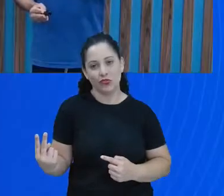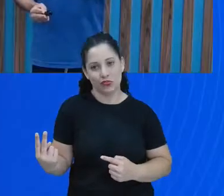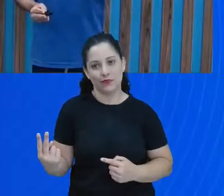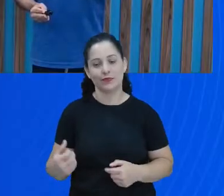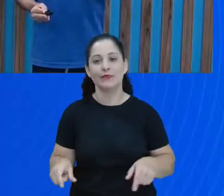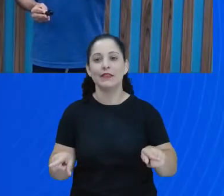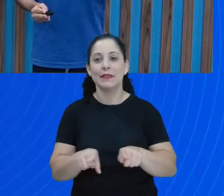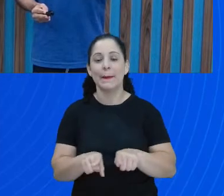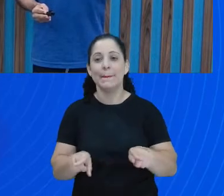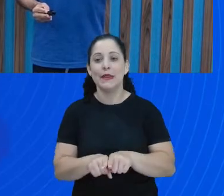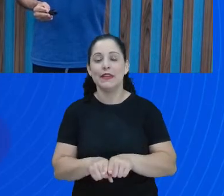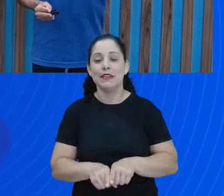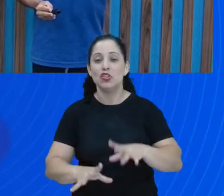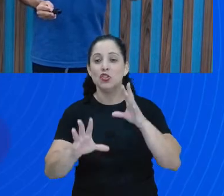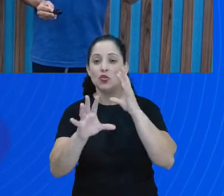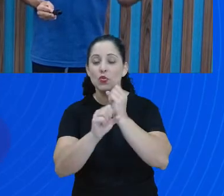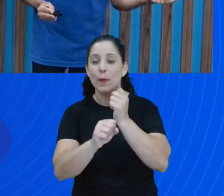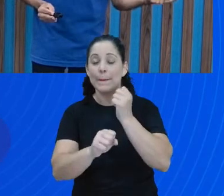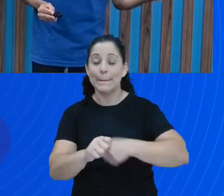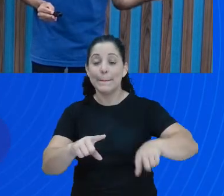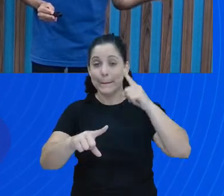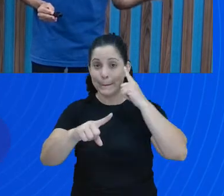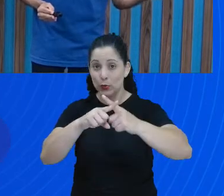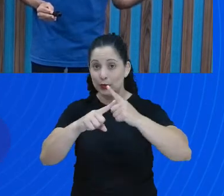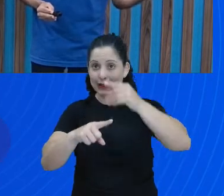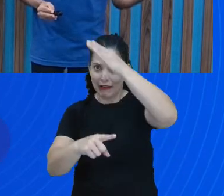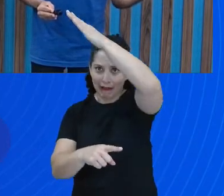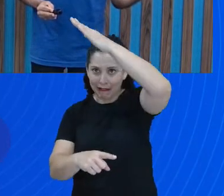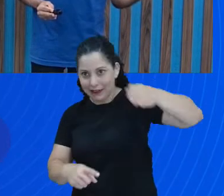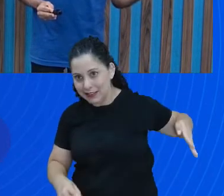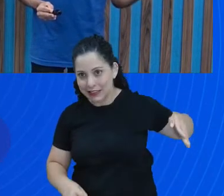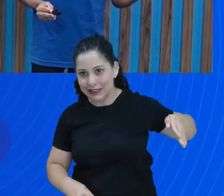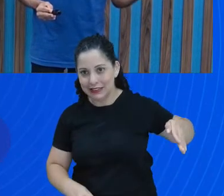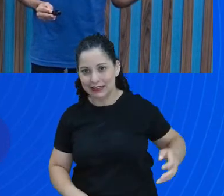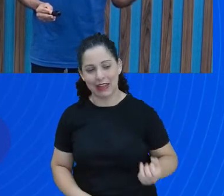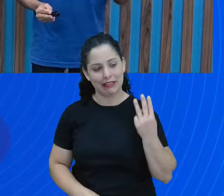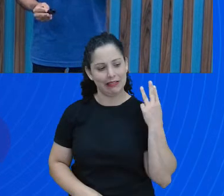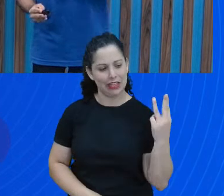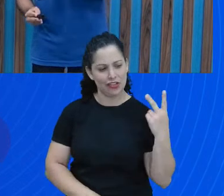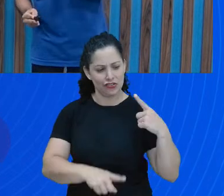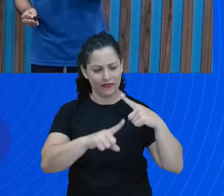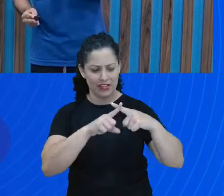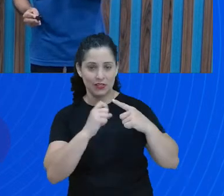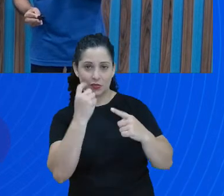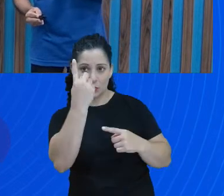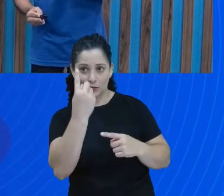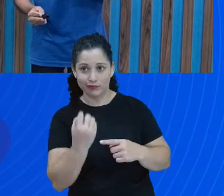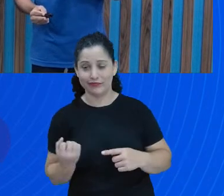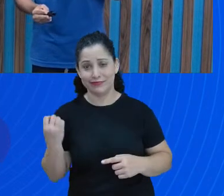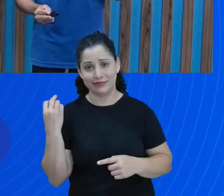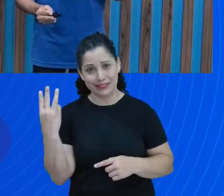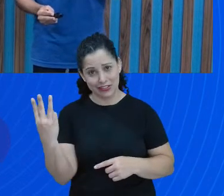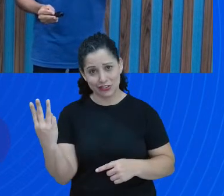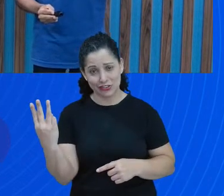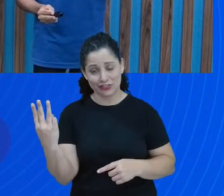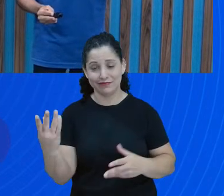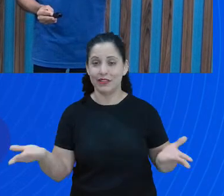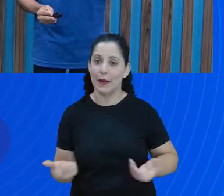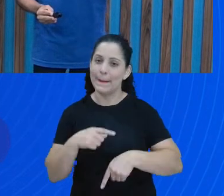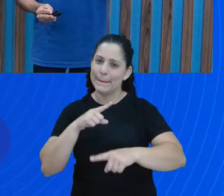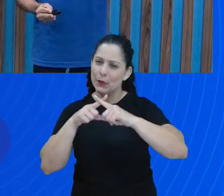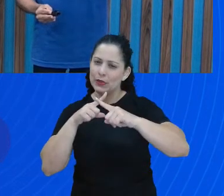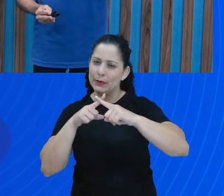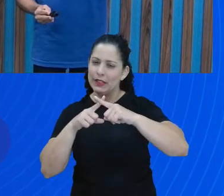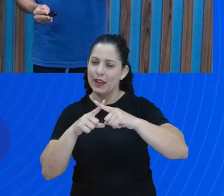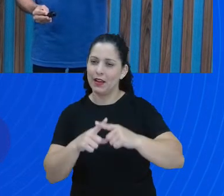E depois somar, multiplicar a outra diagonal, ó. 3 vezes 1, que dá 3. Multipliquei as duas, ó. As duas.